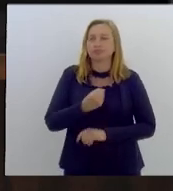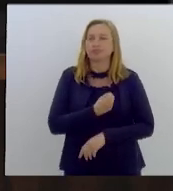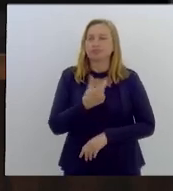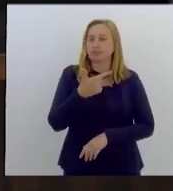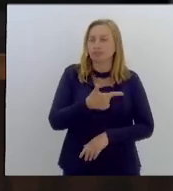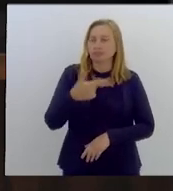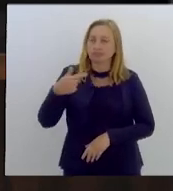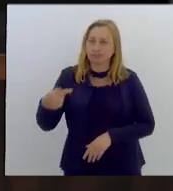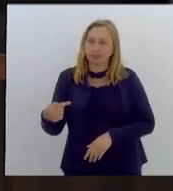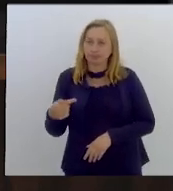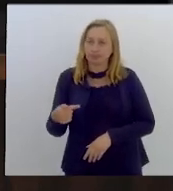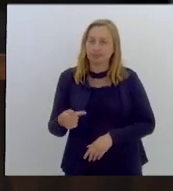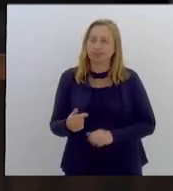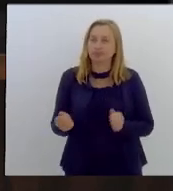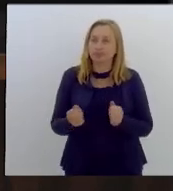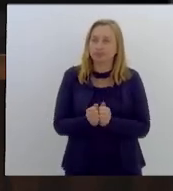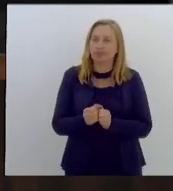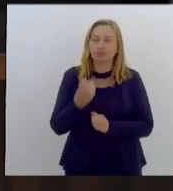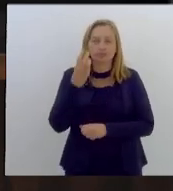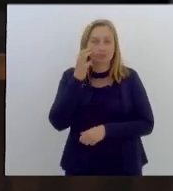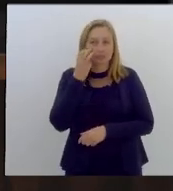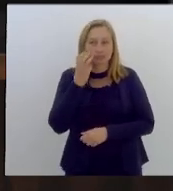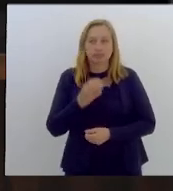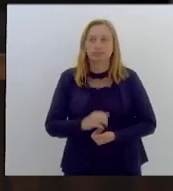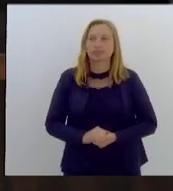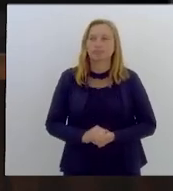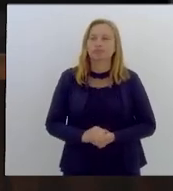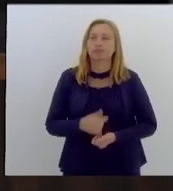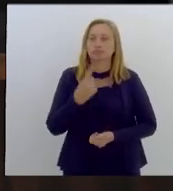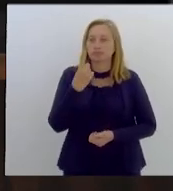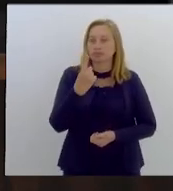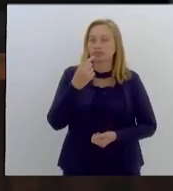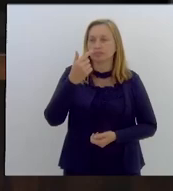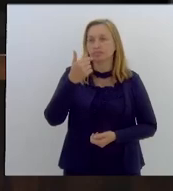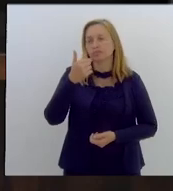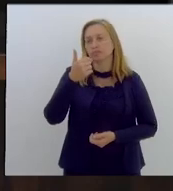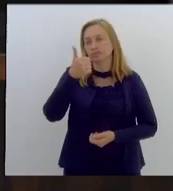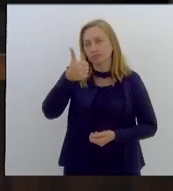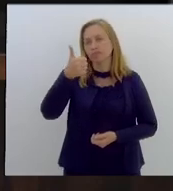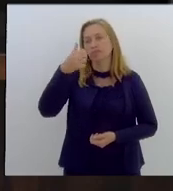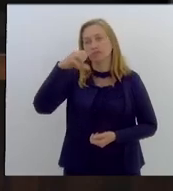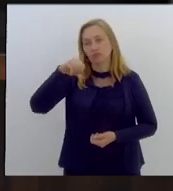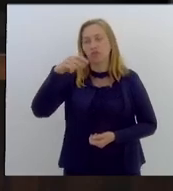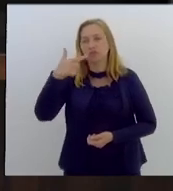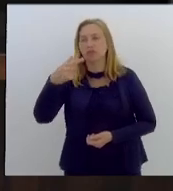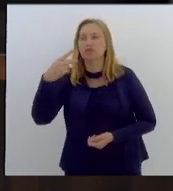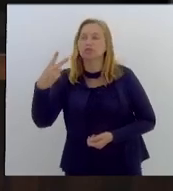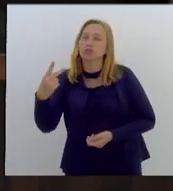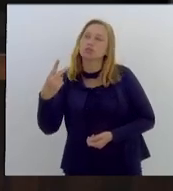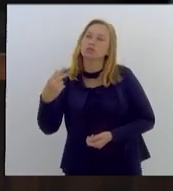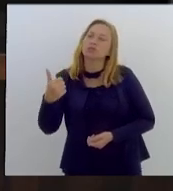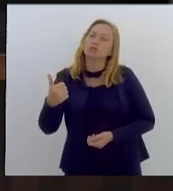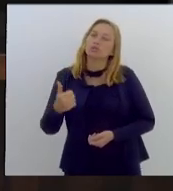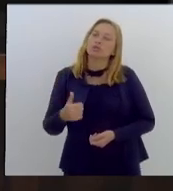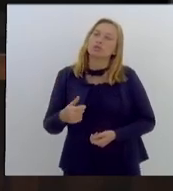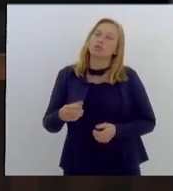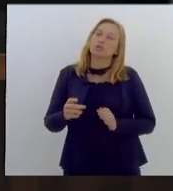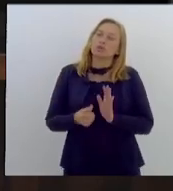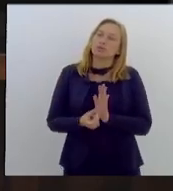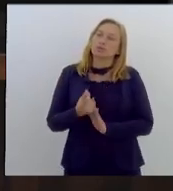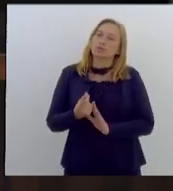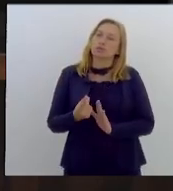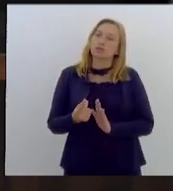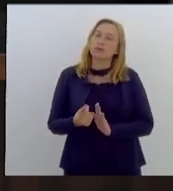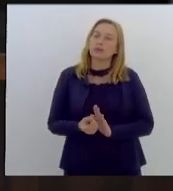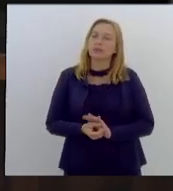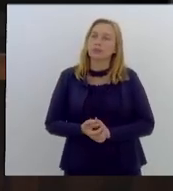2797, conjunto com o Valdec, do 1921, que trata da lei orçamentária anual,